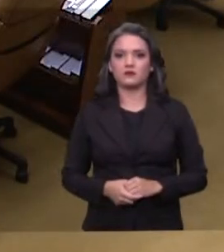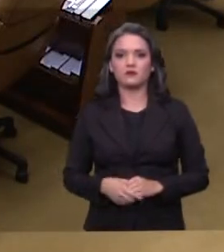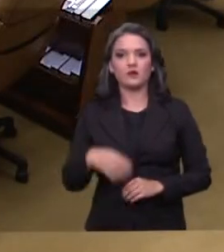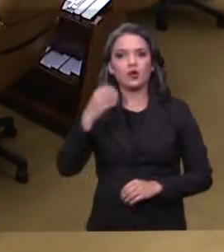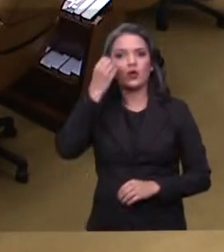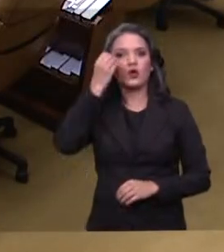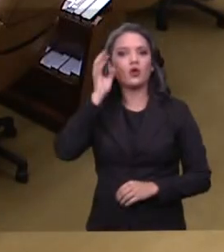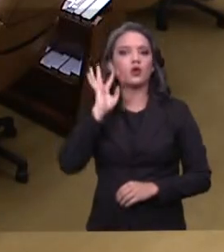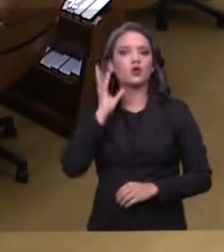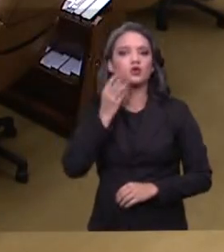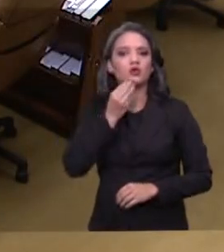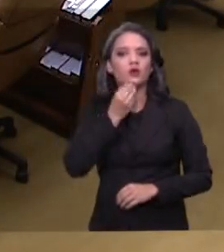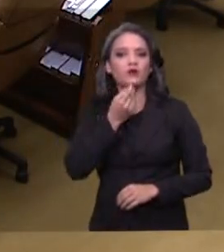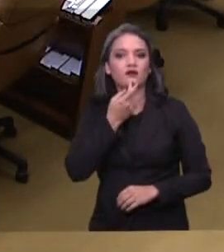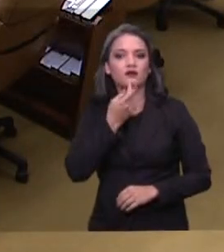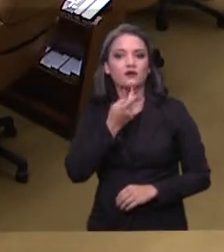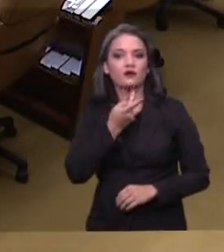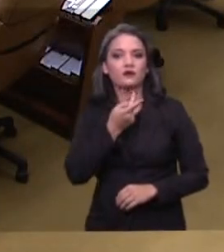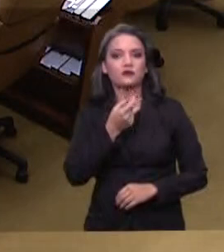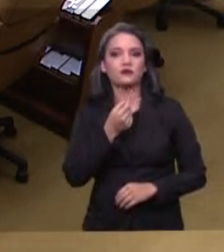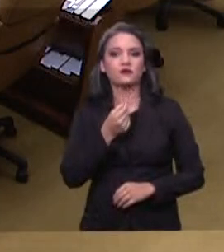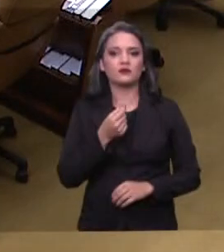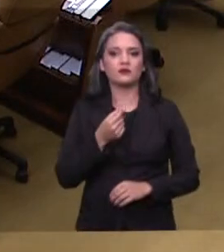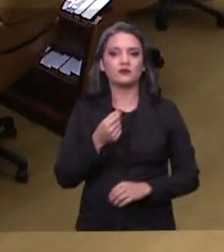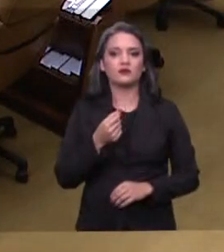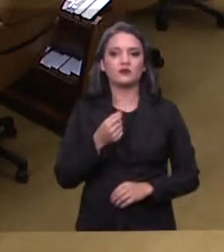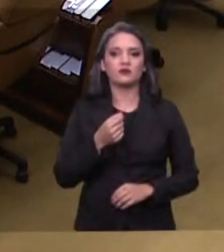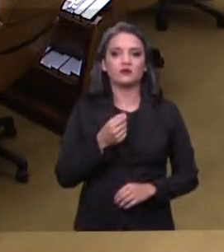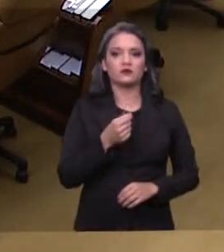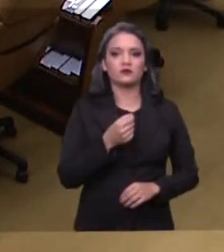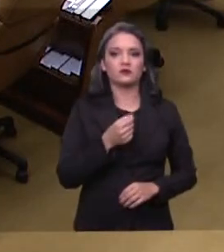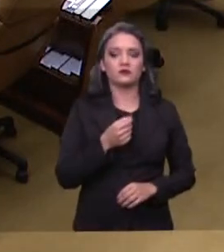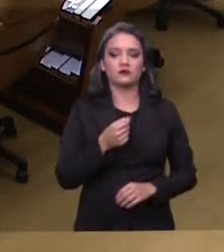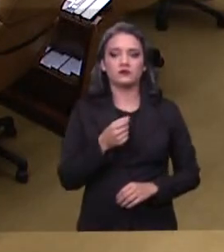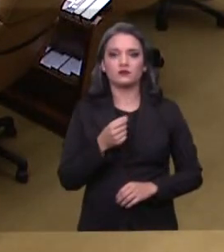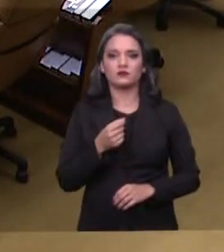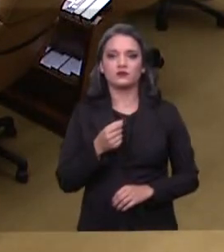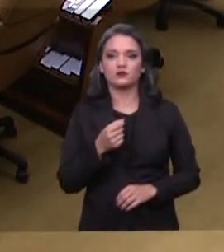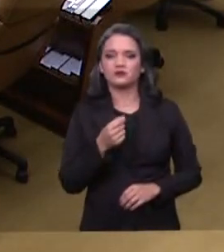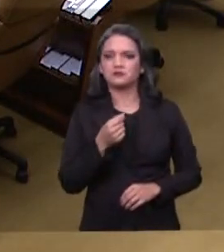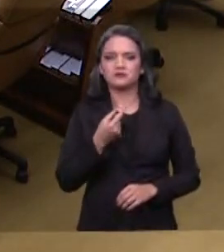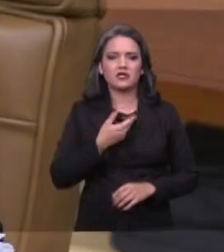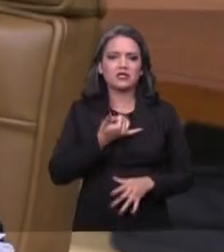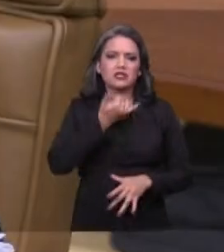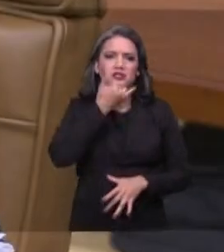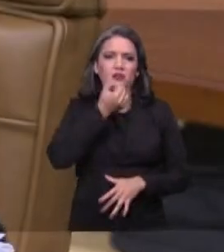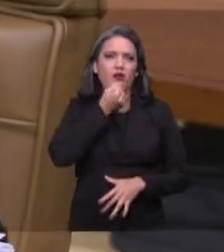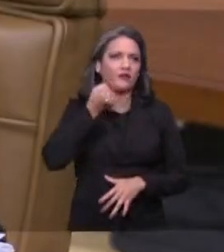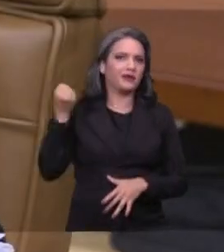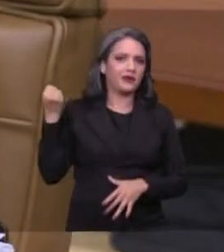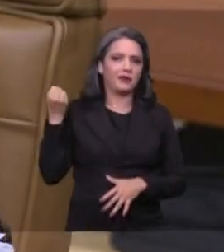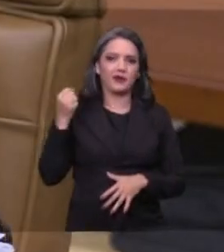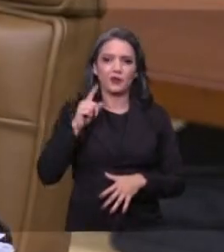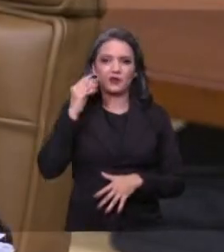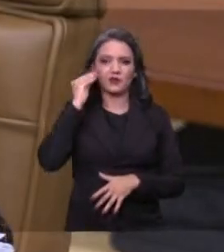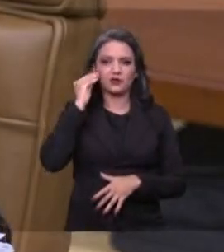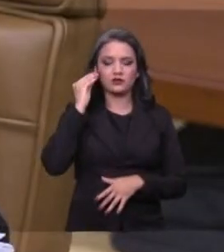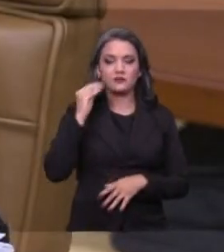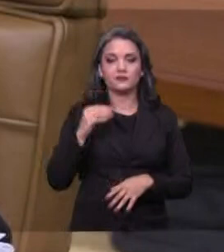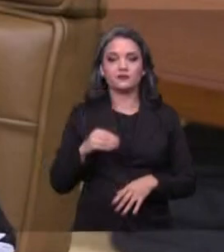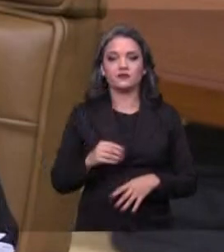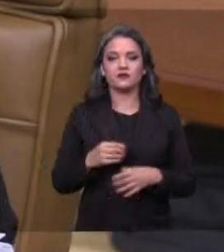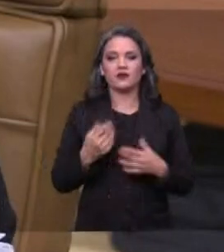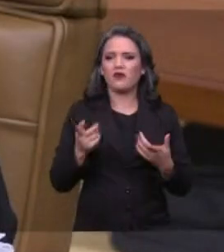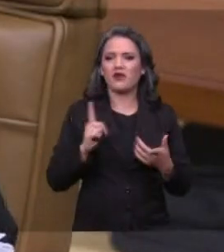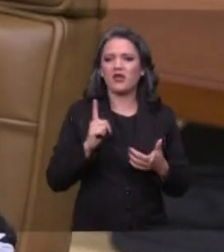6300 e 6305. Plenário julga pedidos de inconstitucionalidade de dispositivos do pacote anticrime, entre eles o juiz